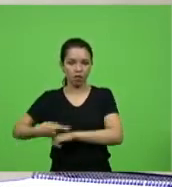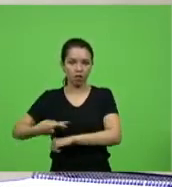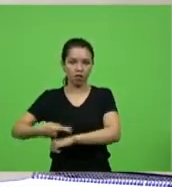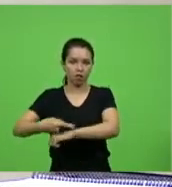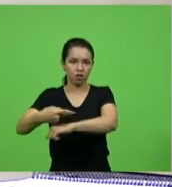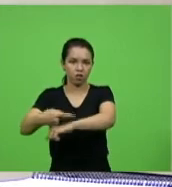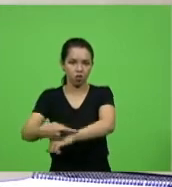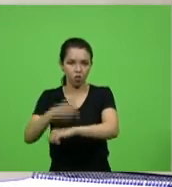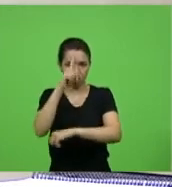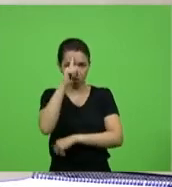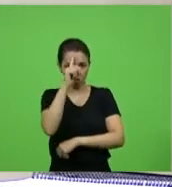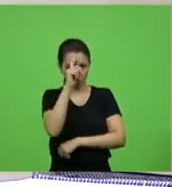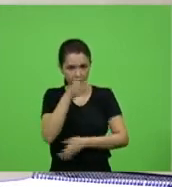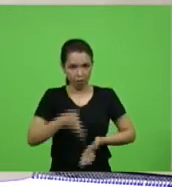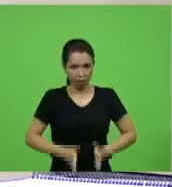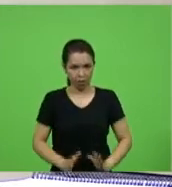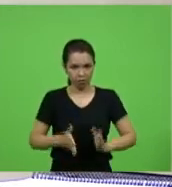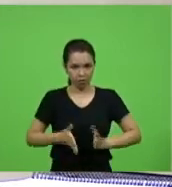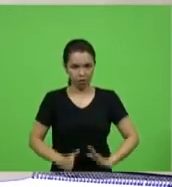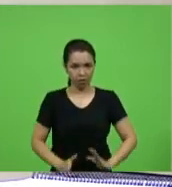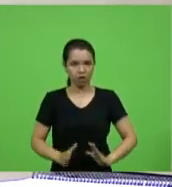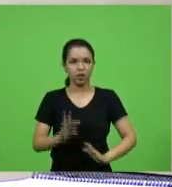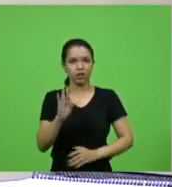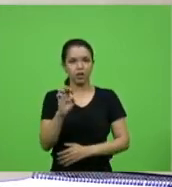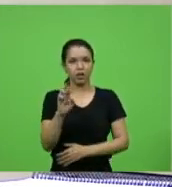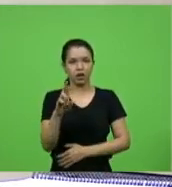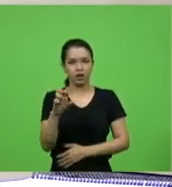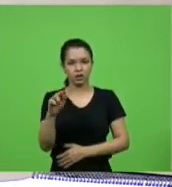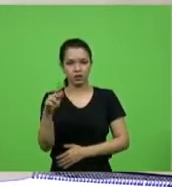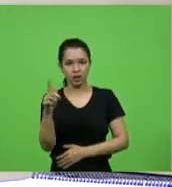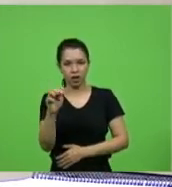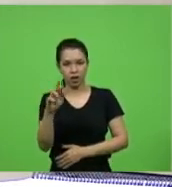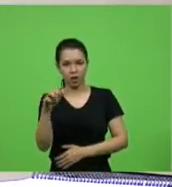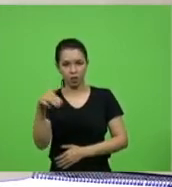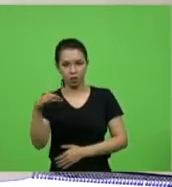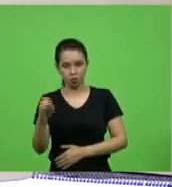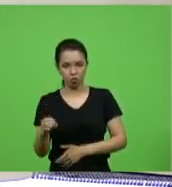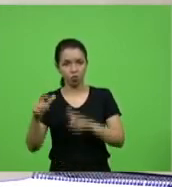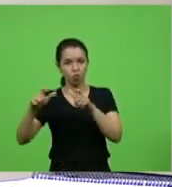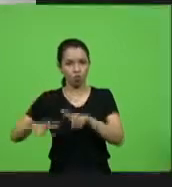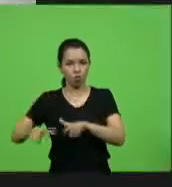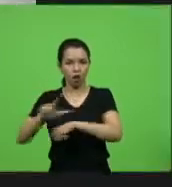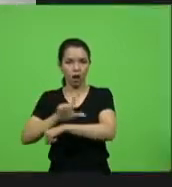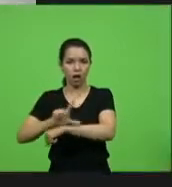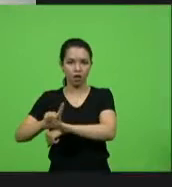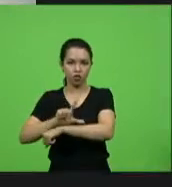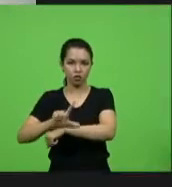Maternidade Tereza Ramos, localizado no município de Larges. Em discussão,